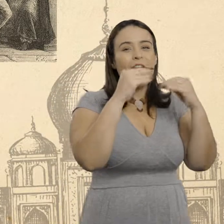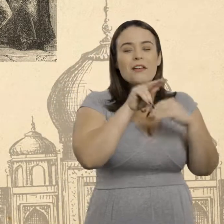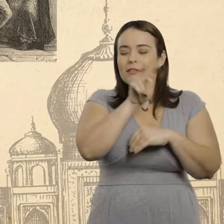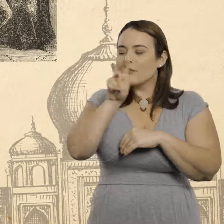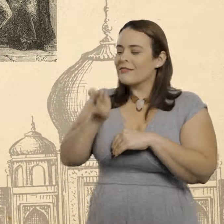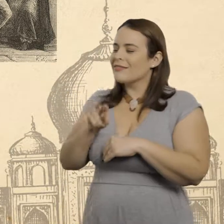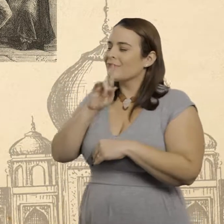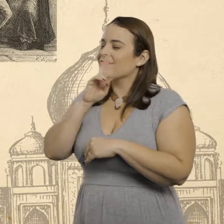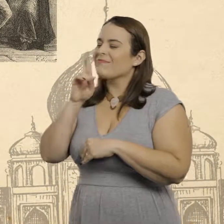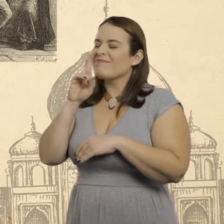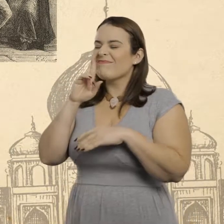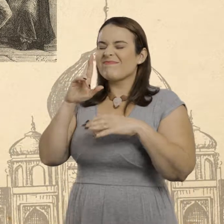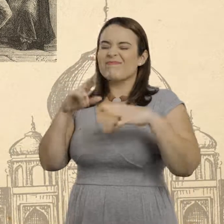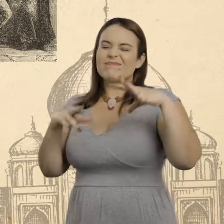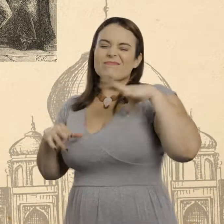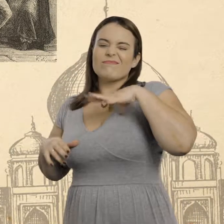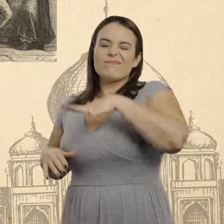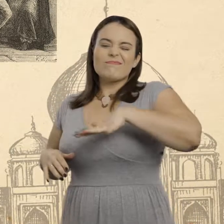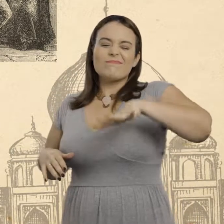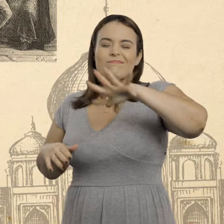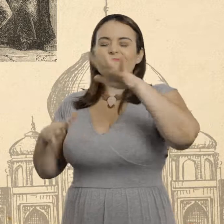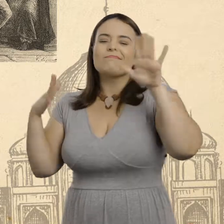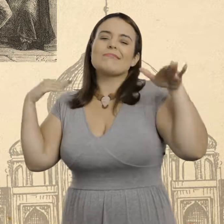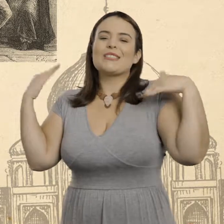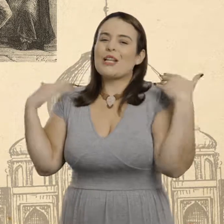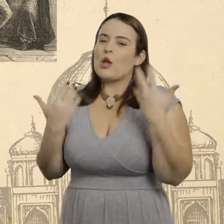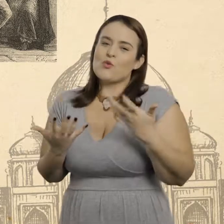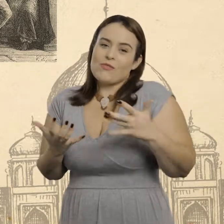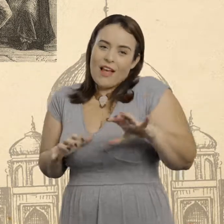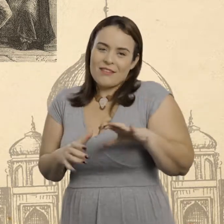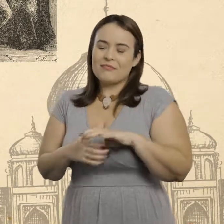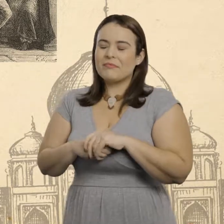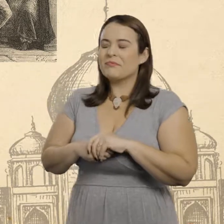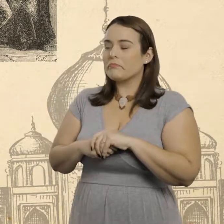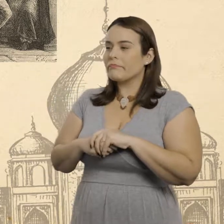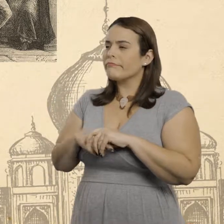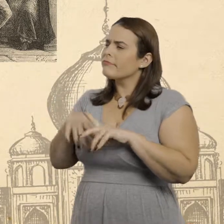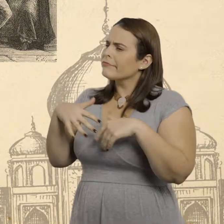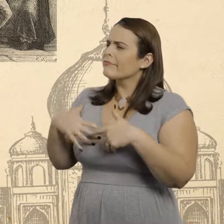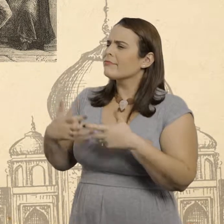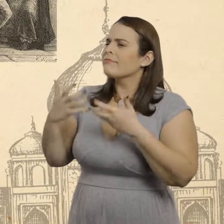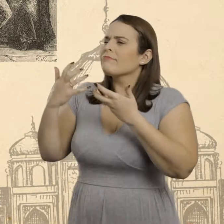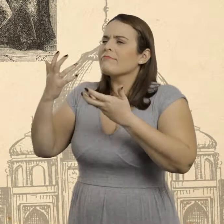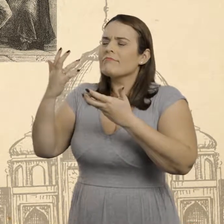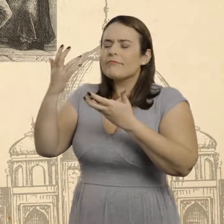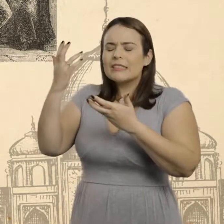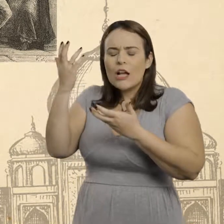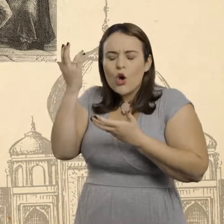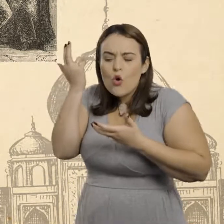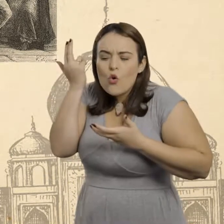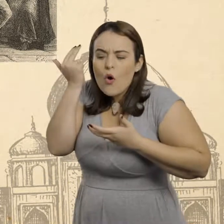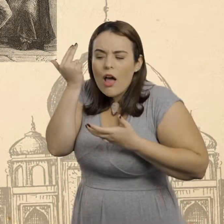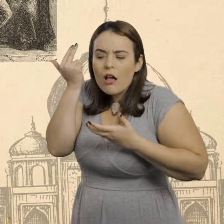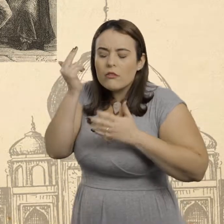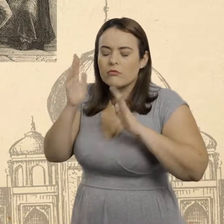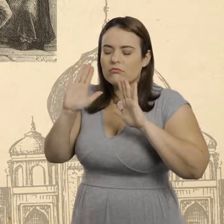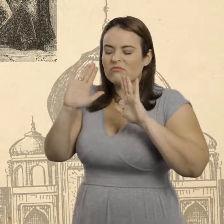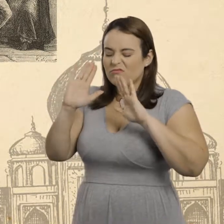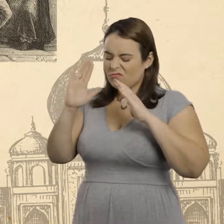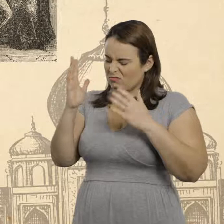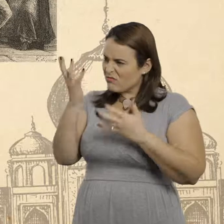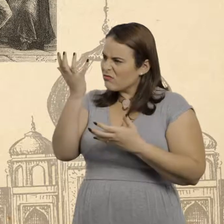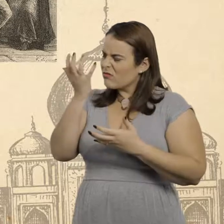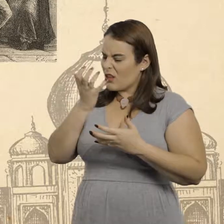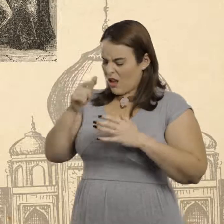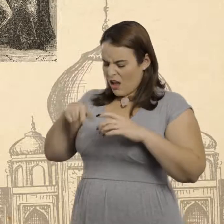restaurante. Ele não queria passear pela cidade. No restaurante, ele pediu um coelho, mas ficou bravo com o cozinheiro. Ele